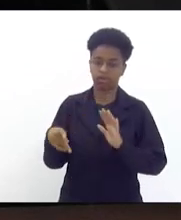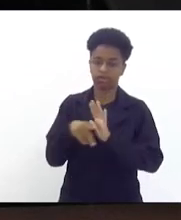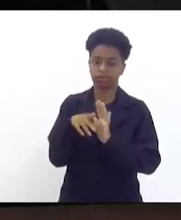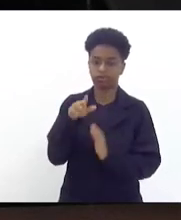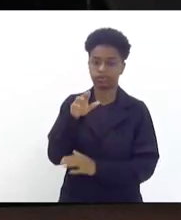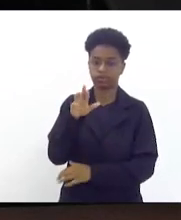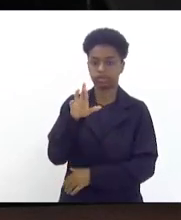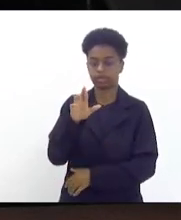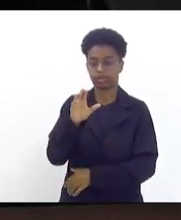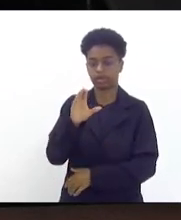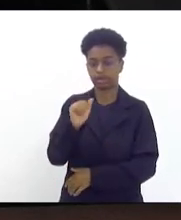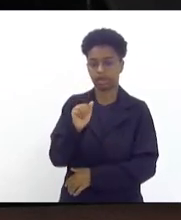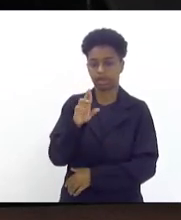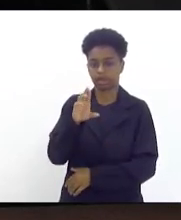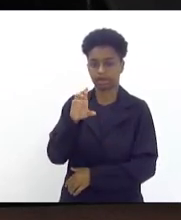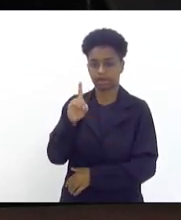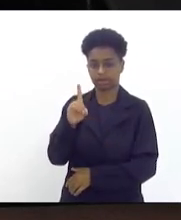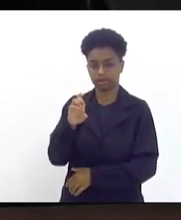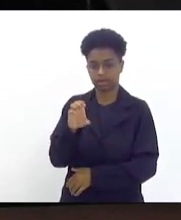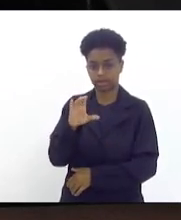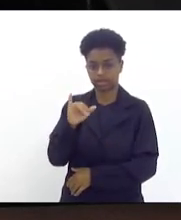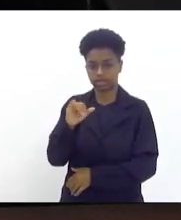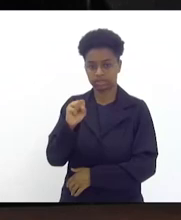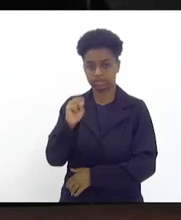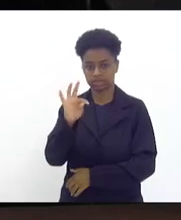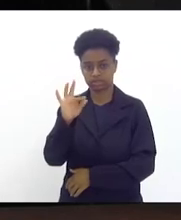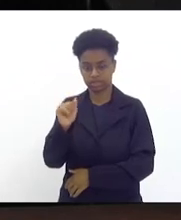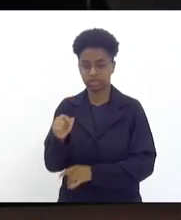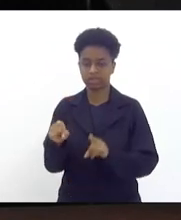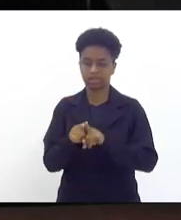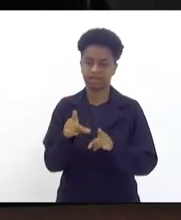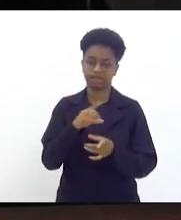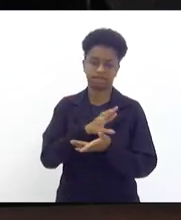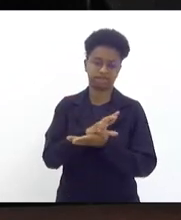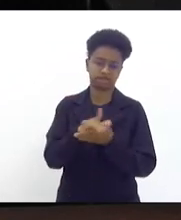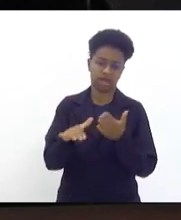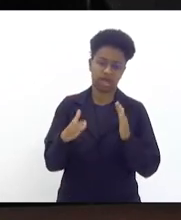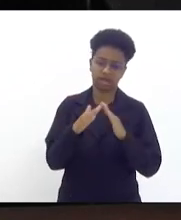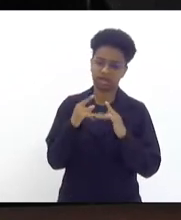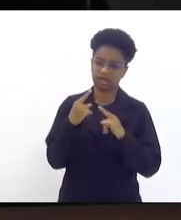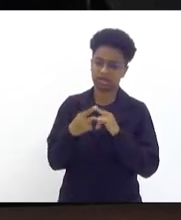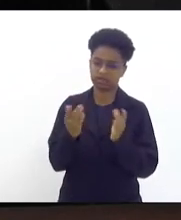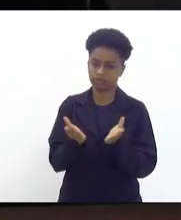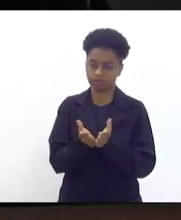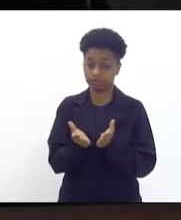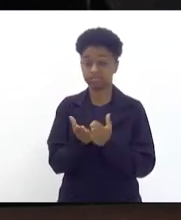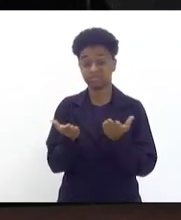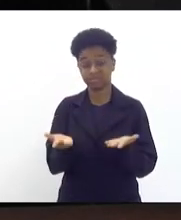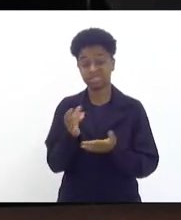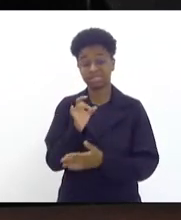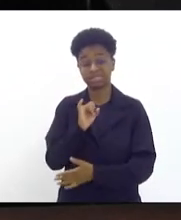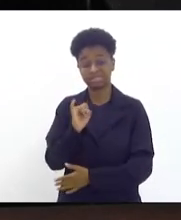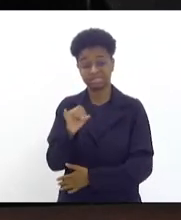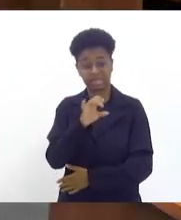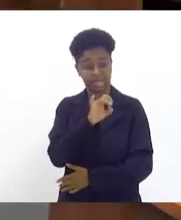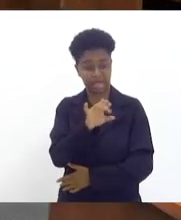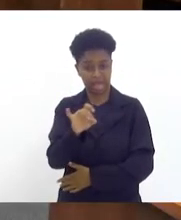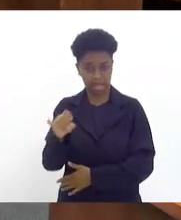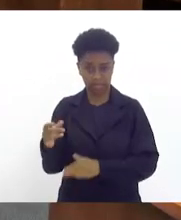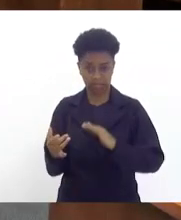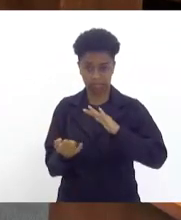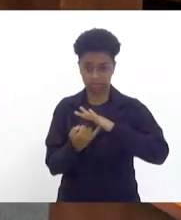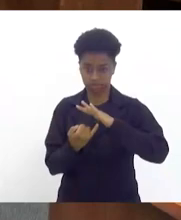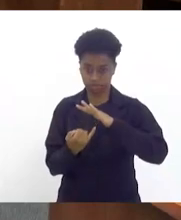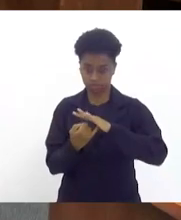espíritas né tem também inúmeras igrejas evangélicas se cada uma dessas instituições